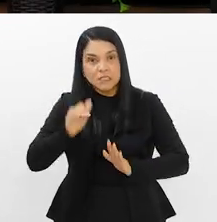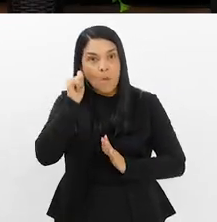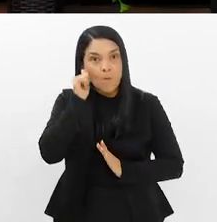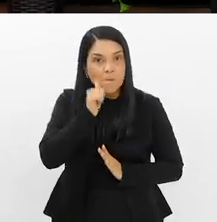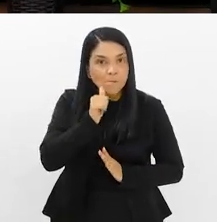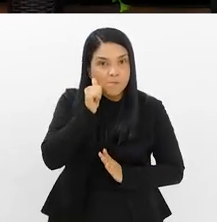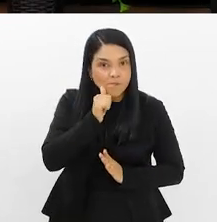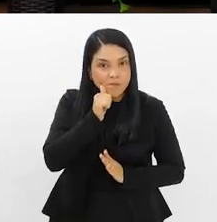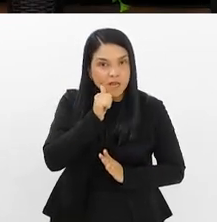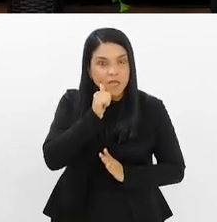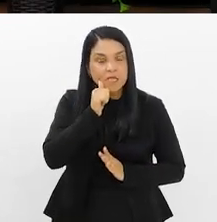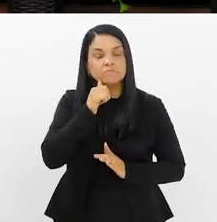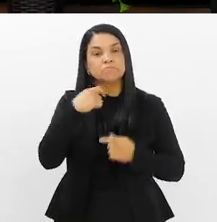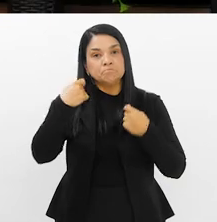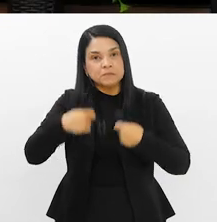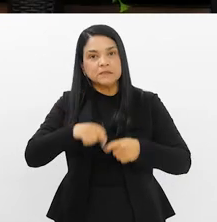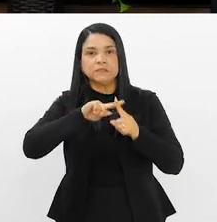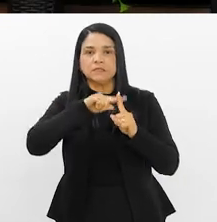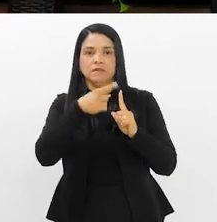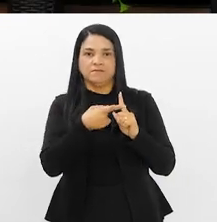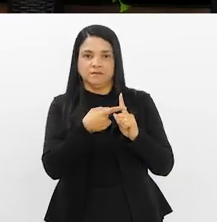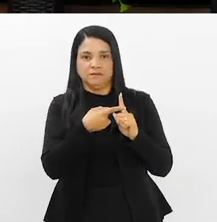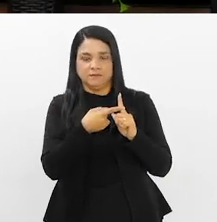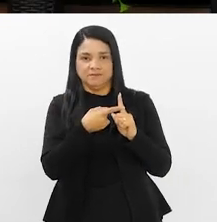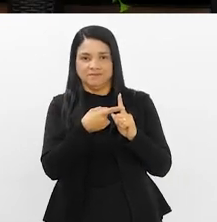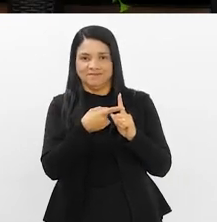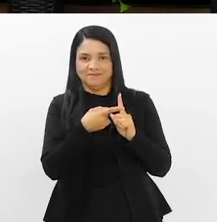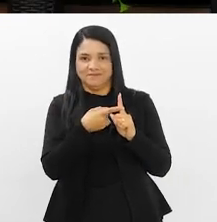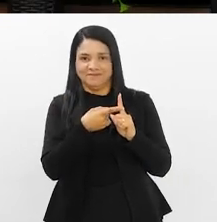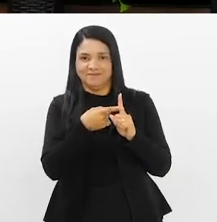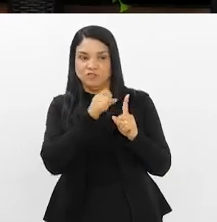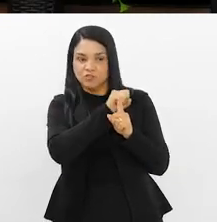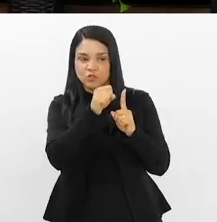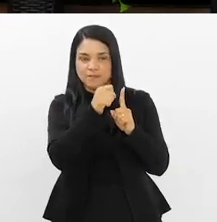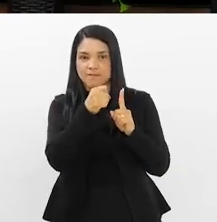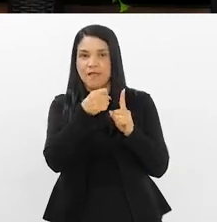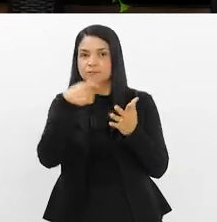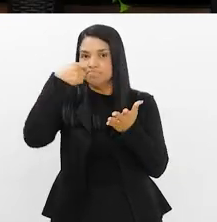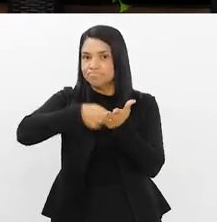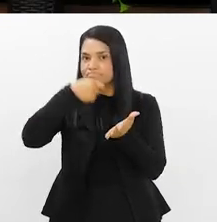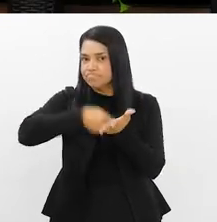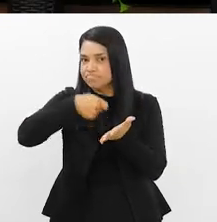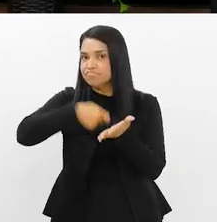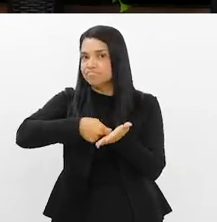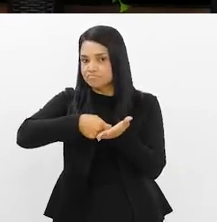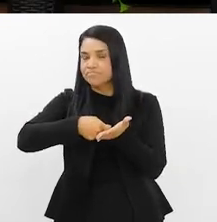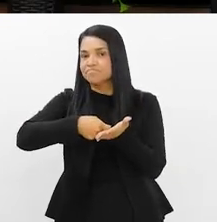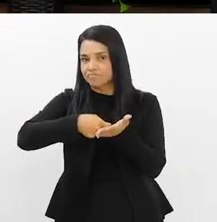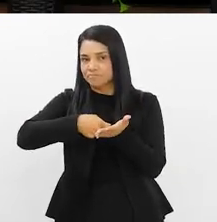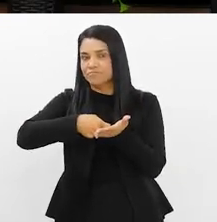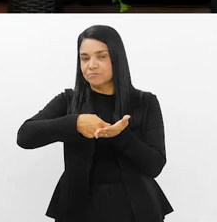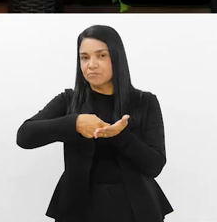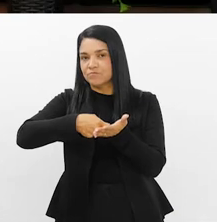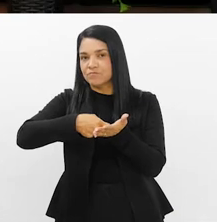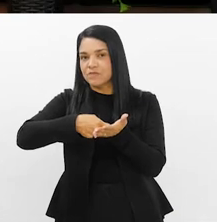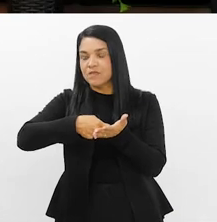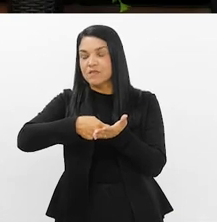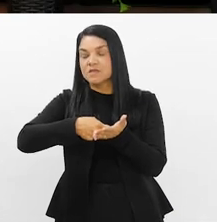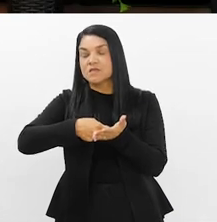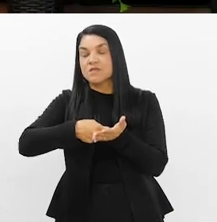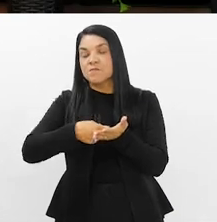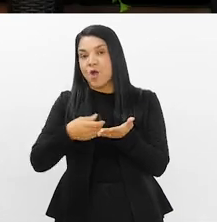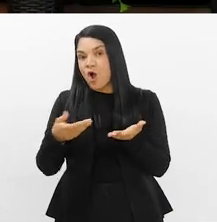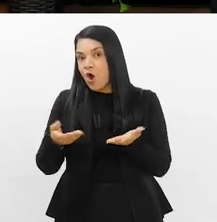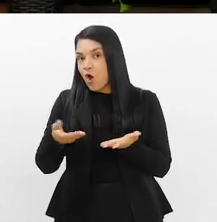Nasceu no sexo feminino, nasceu para gerar. Isso é uma imposição social,